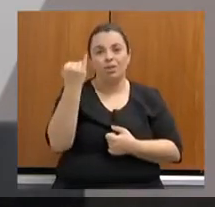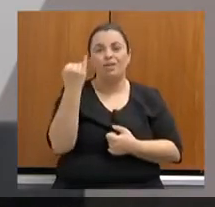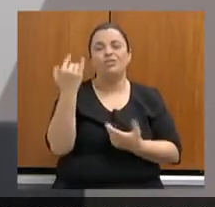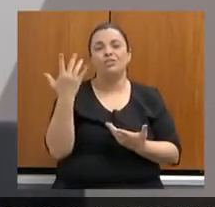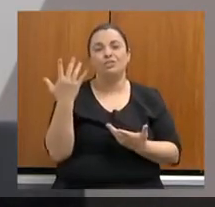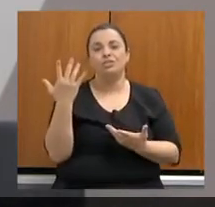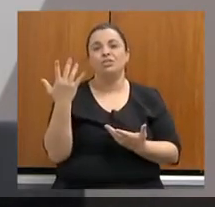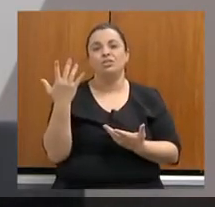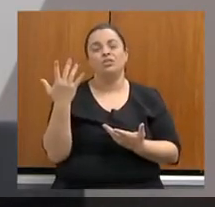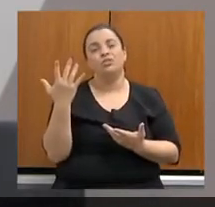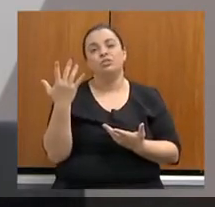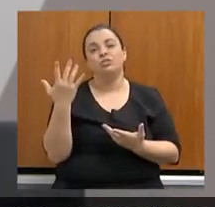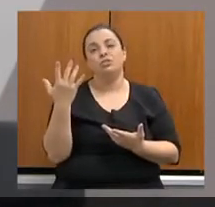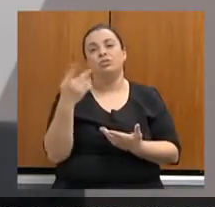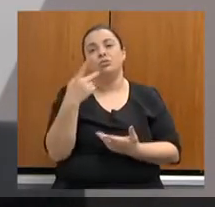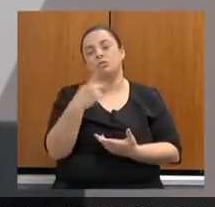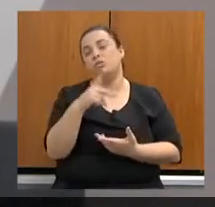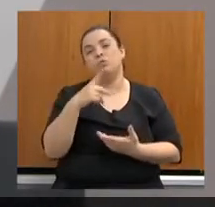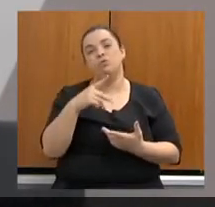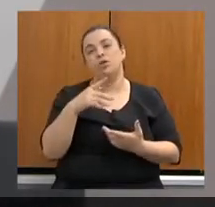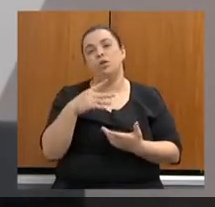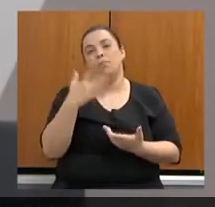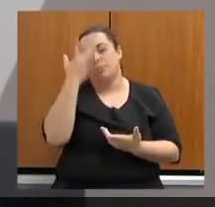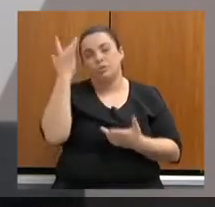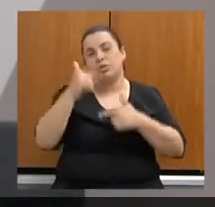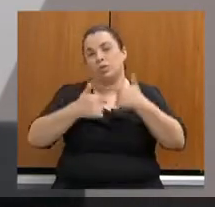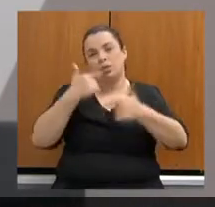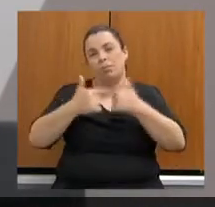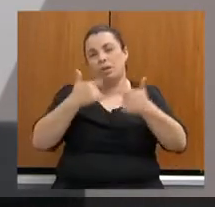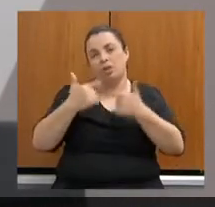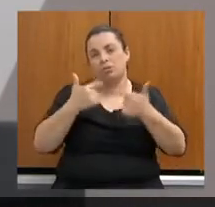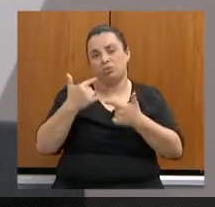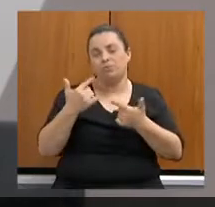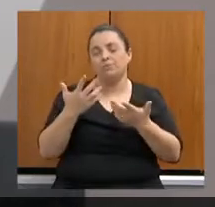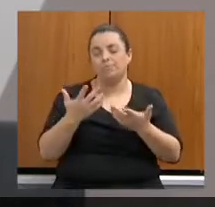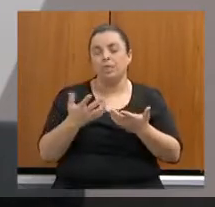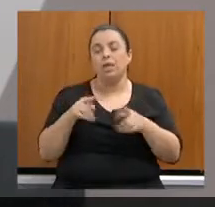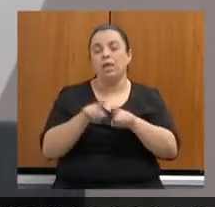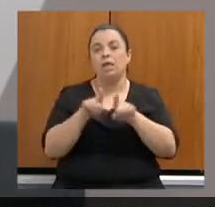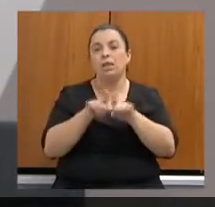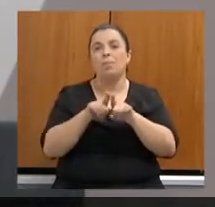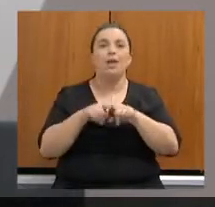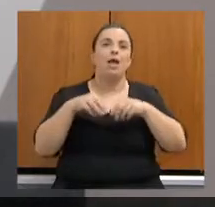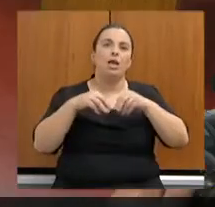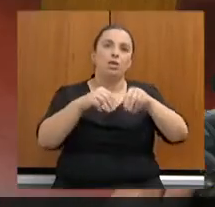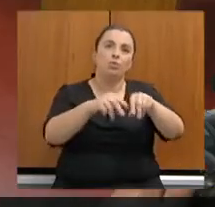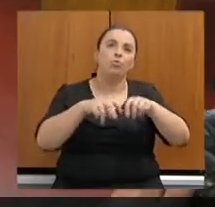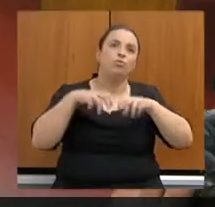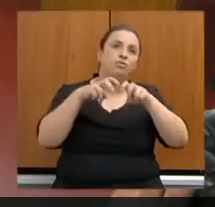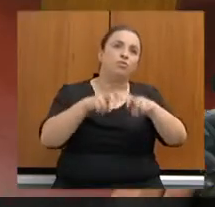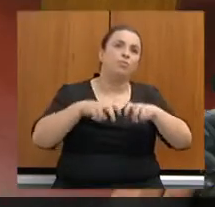valorização do seu servidores e a questão dos Agricultores familiares obrigada